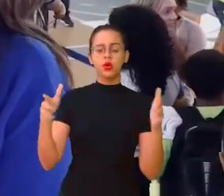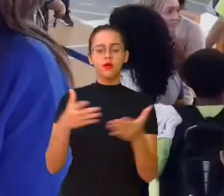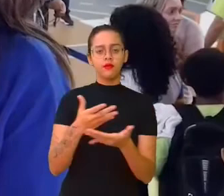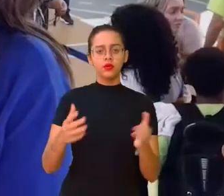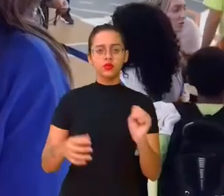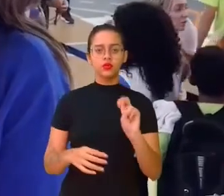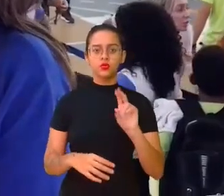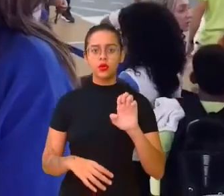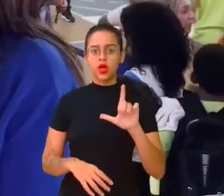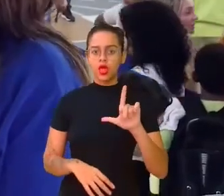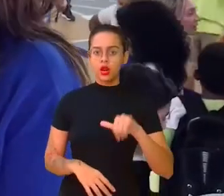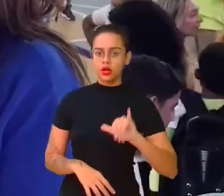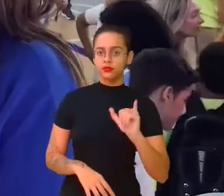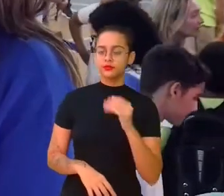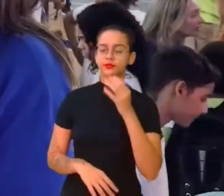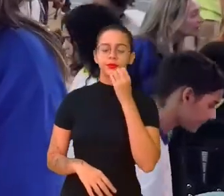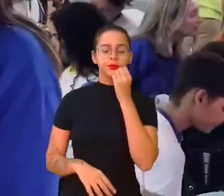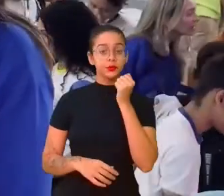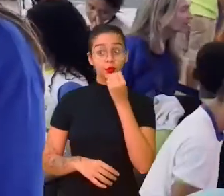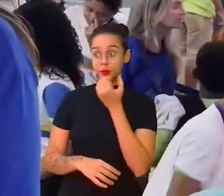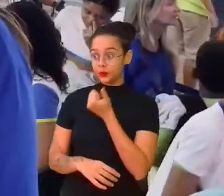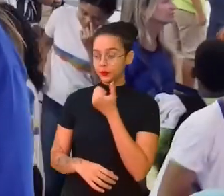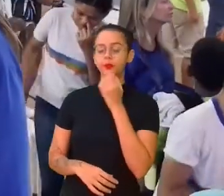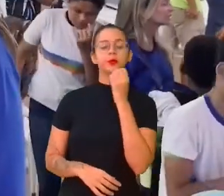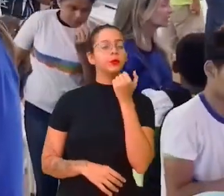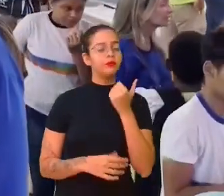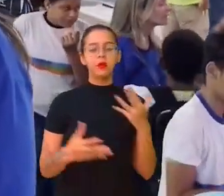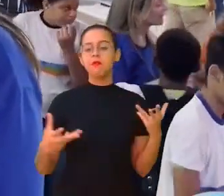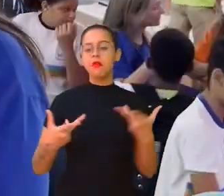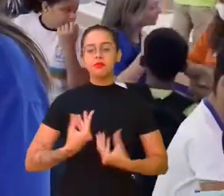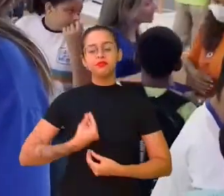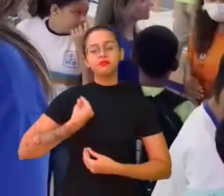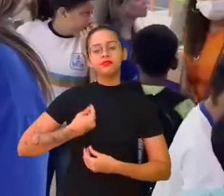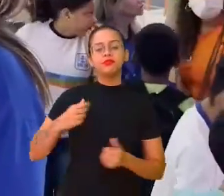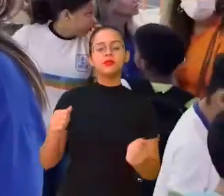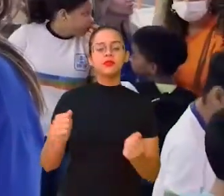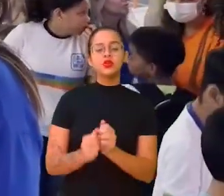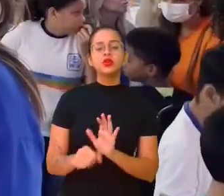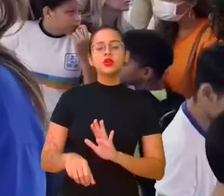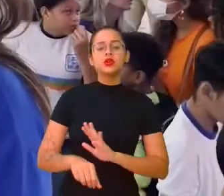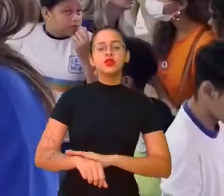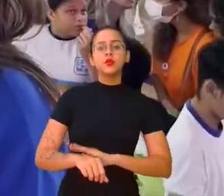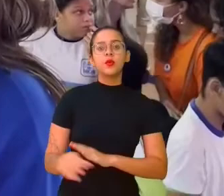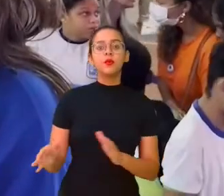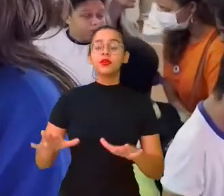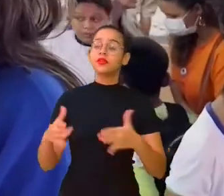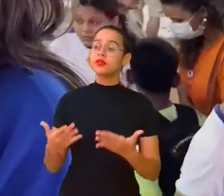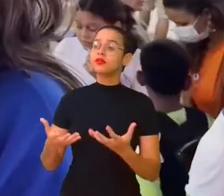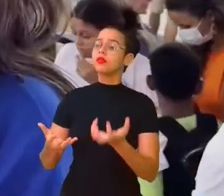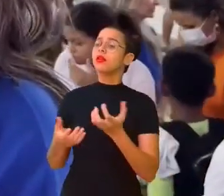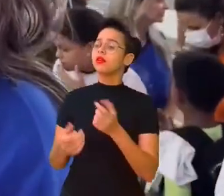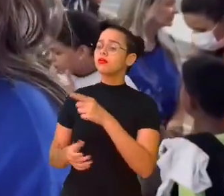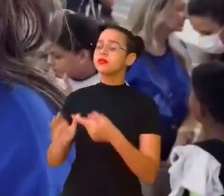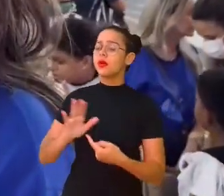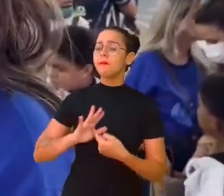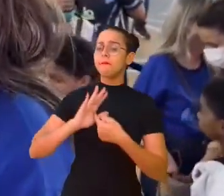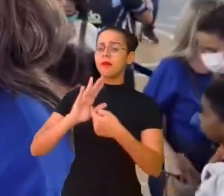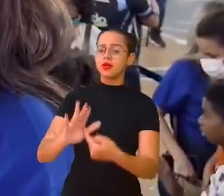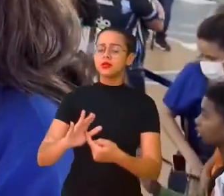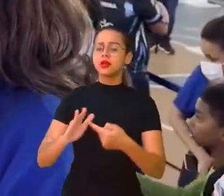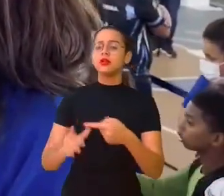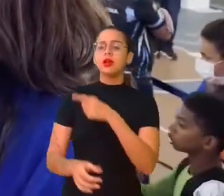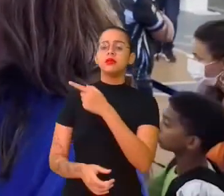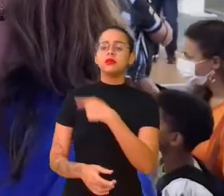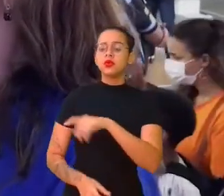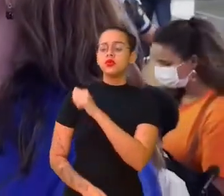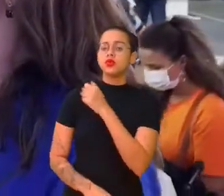Sueli. Tudo bom, Sueli? Oi, tudo bem, pessoal? Que maravilha estar aqui nesse momento. Bom, Sueli, eu queria que você apresentasse aqui para os